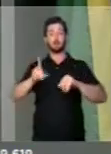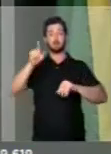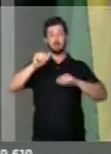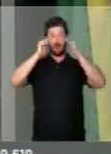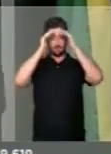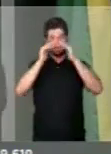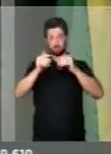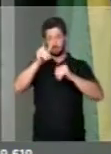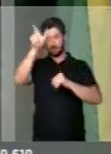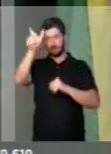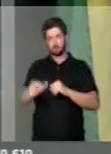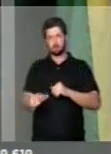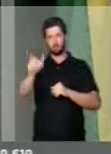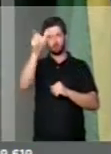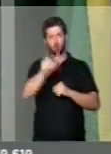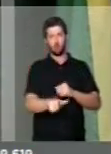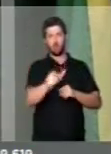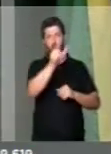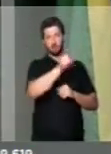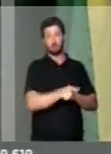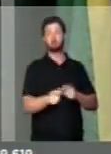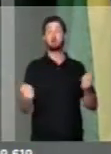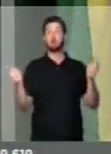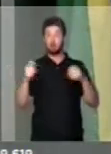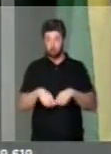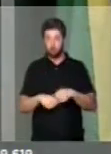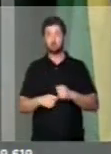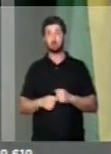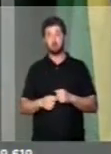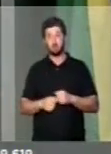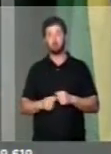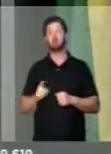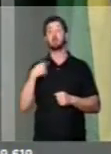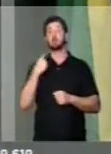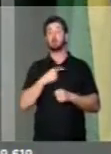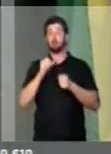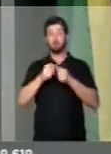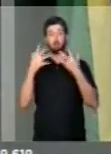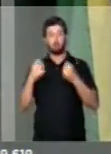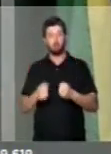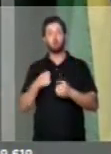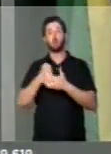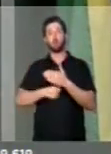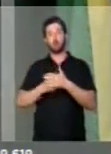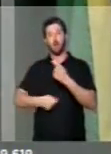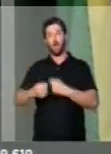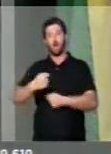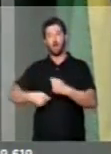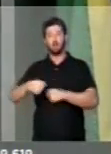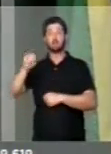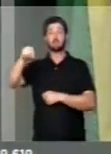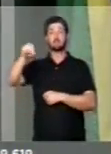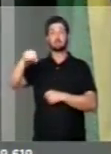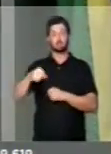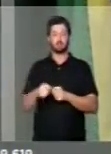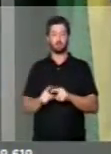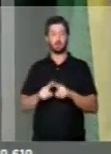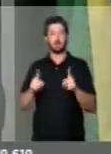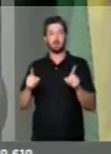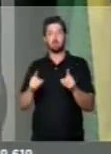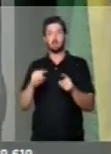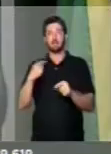ao ser humano. É possível, e nós haveremos de fazer isso, combater a corrupção sem